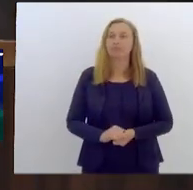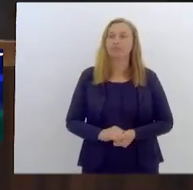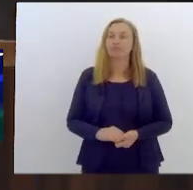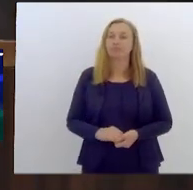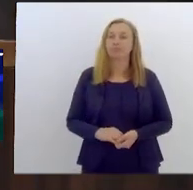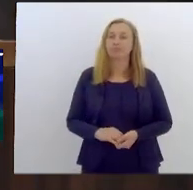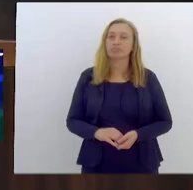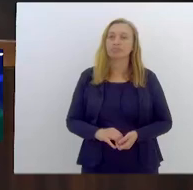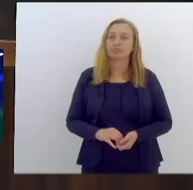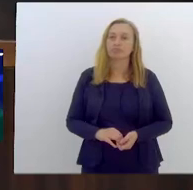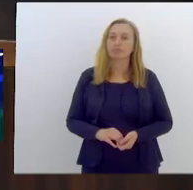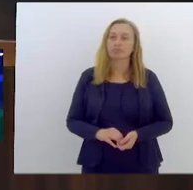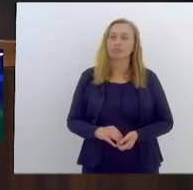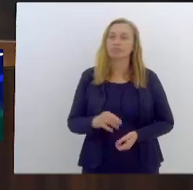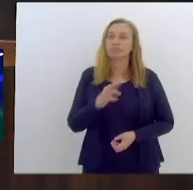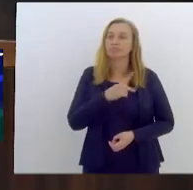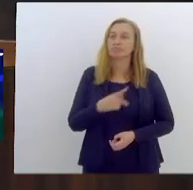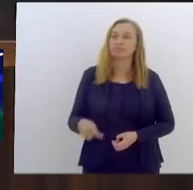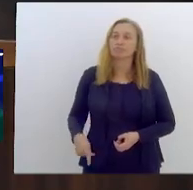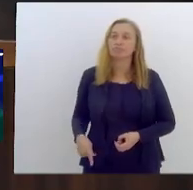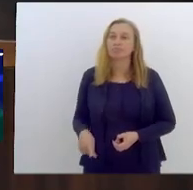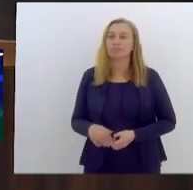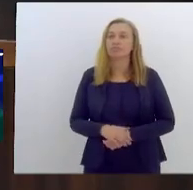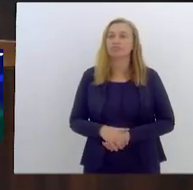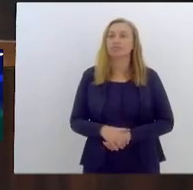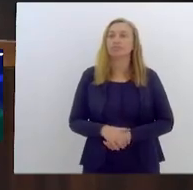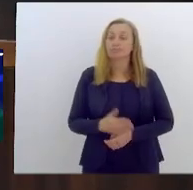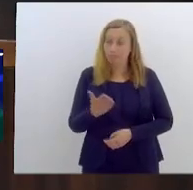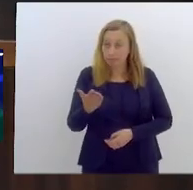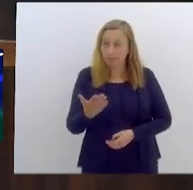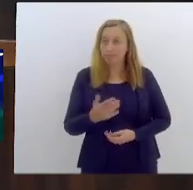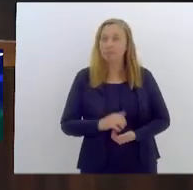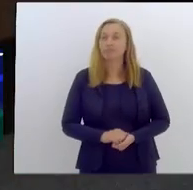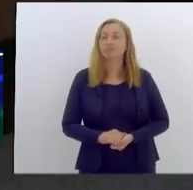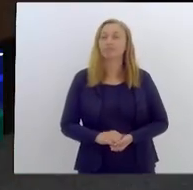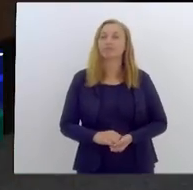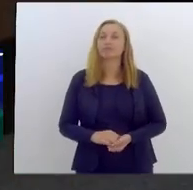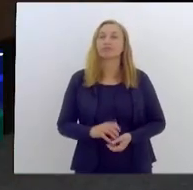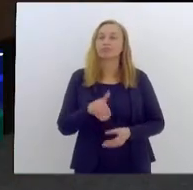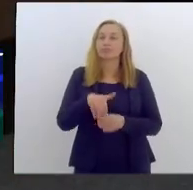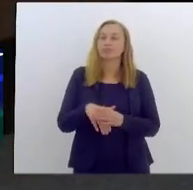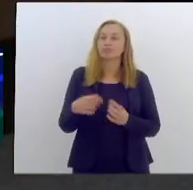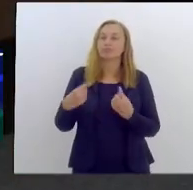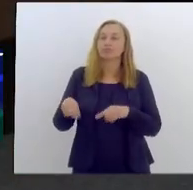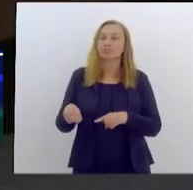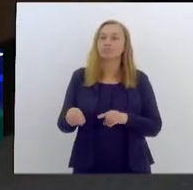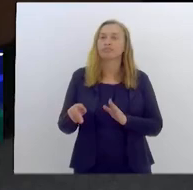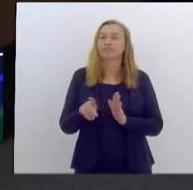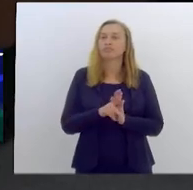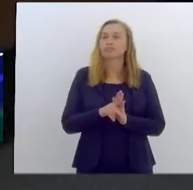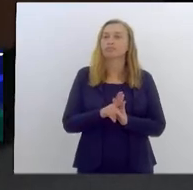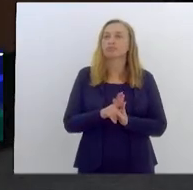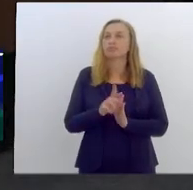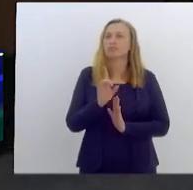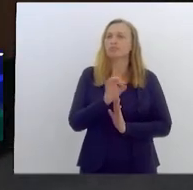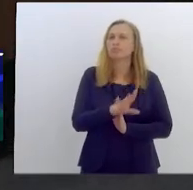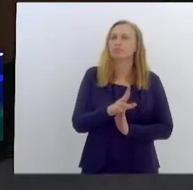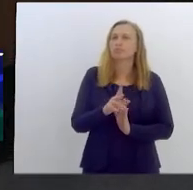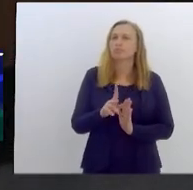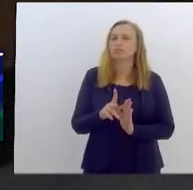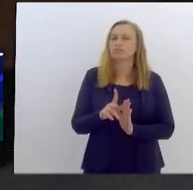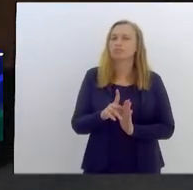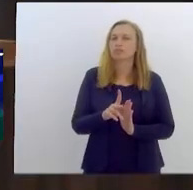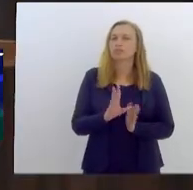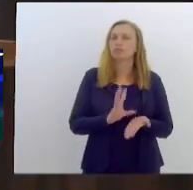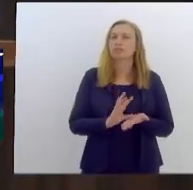Um pedido de abstenção. Presidente. PSB, tá? Pois não. Queria consignar o meu voto contrário no projeto último da pauta, por gentileza.